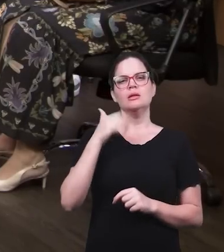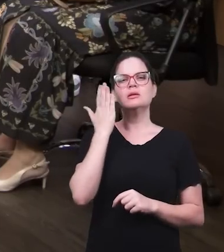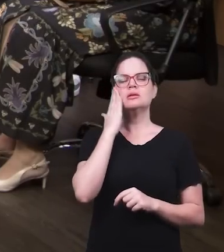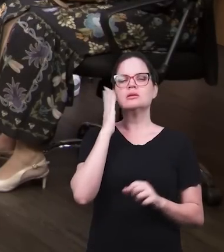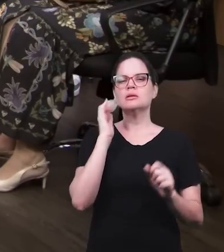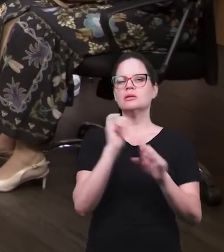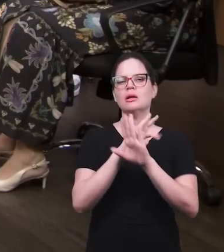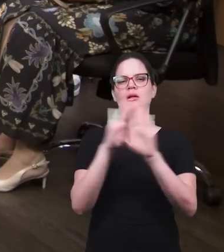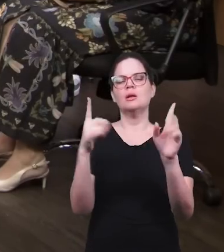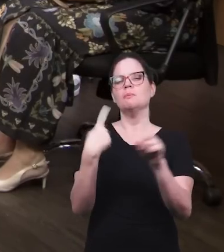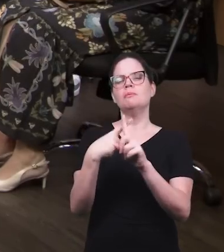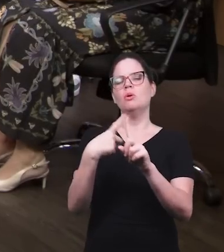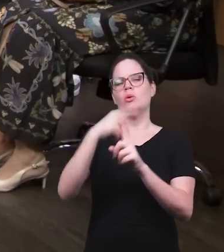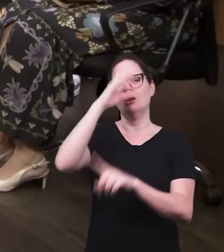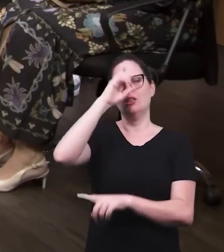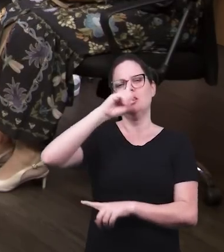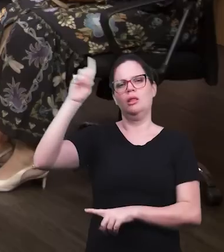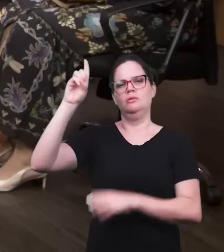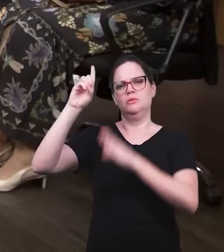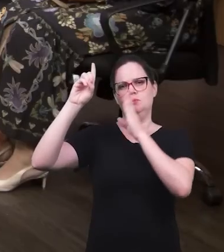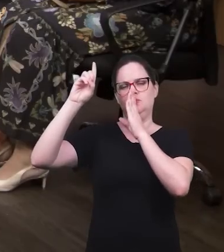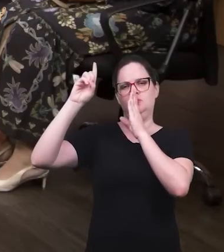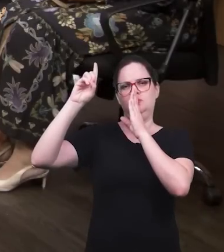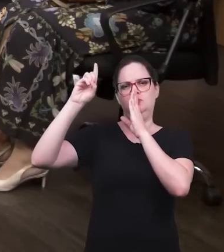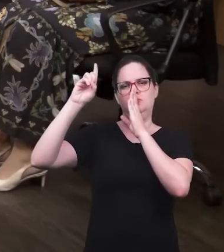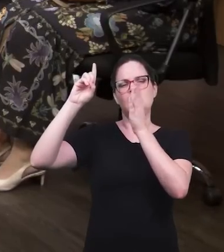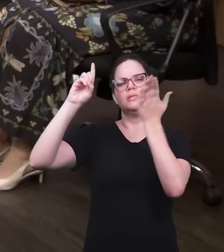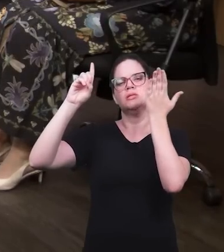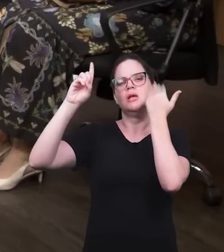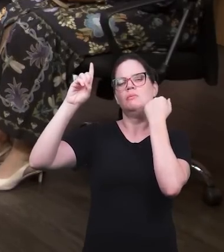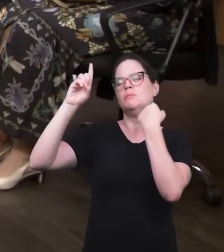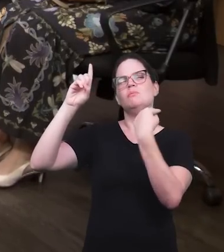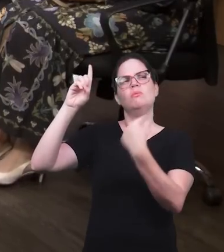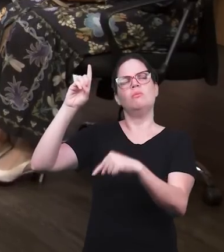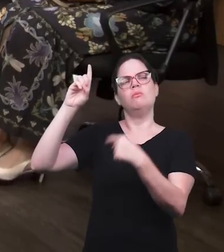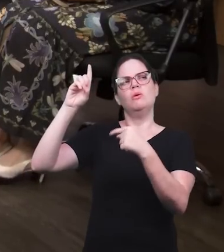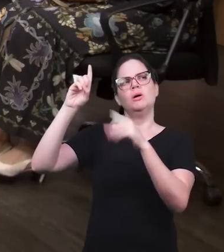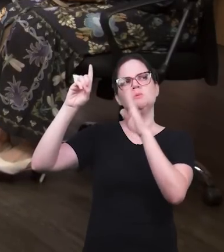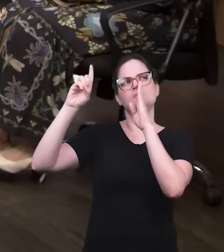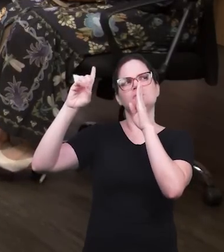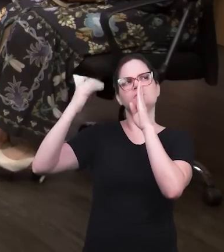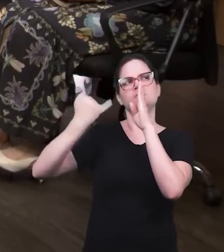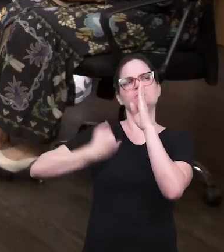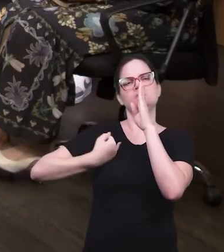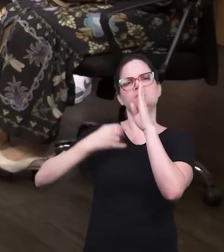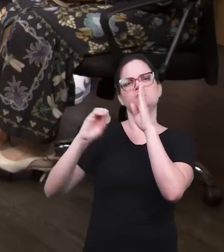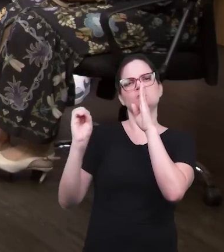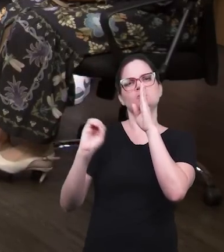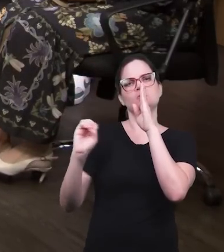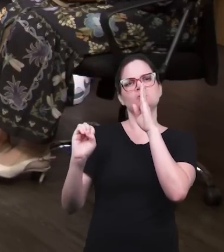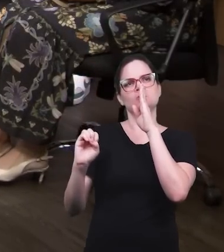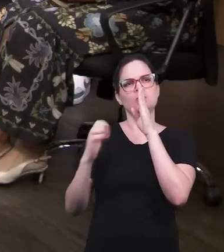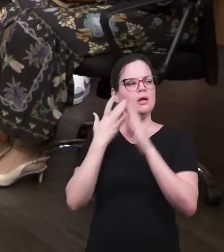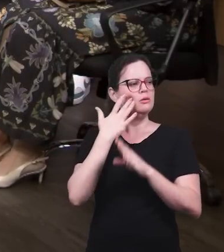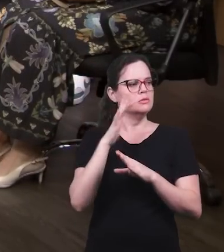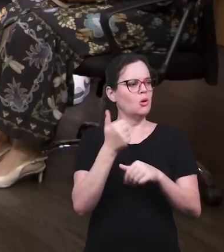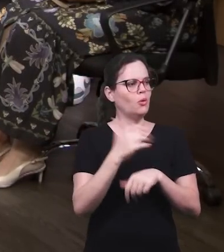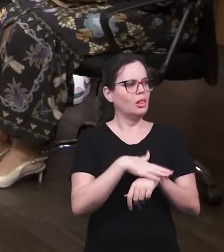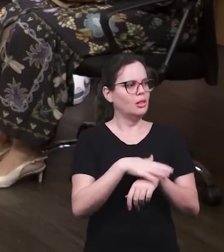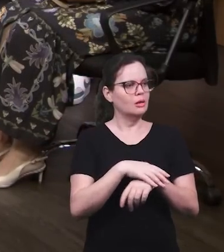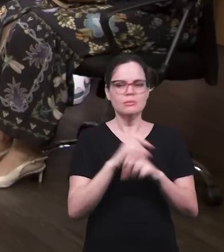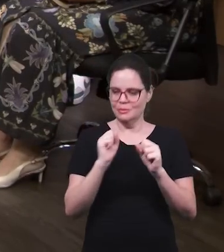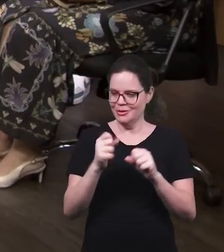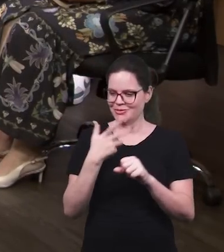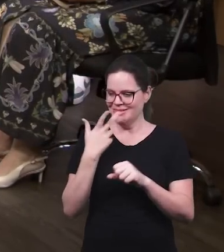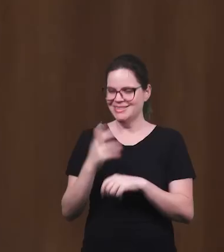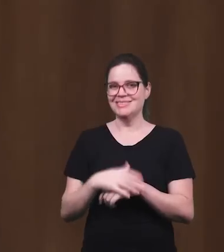É discernir por que Deus está em silêncio. Conhecer esse silêncio. Não sei como é que está o nosso tempo. Pode falar.